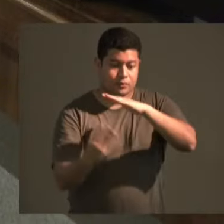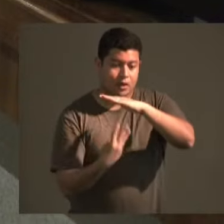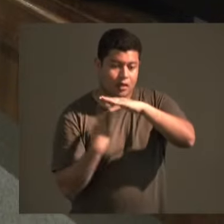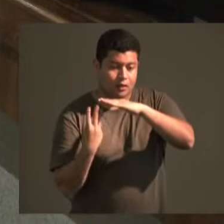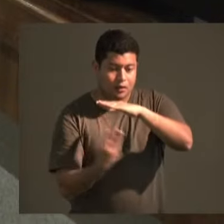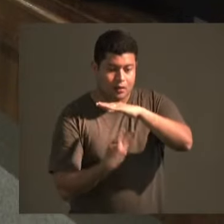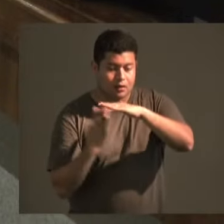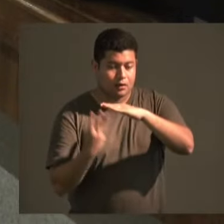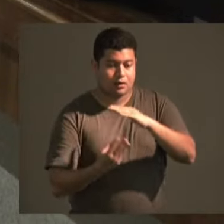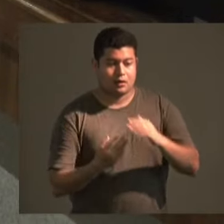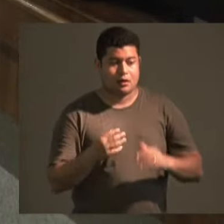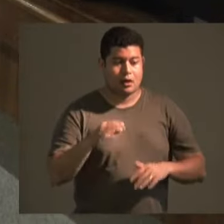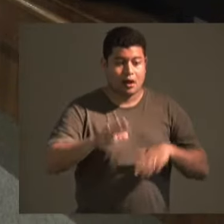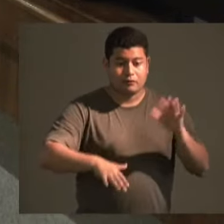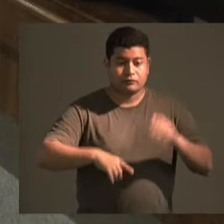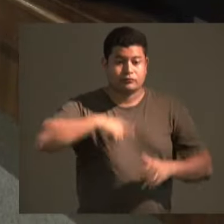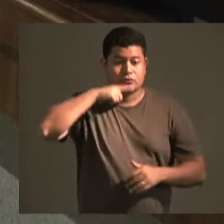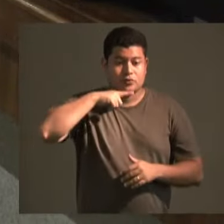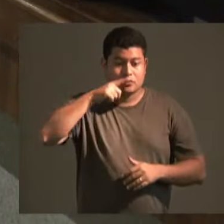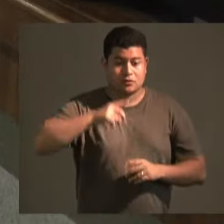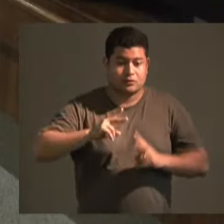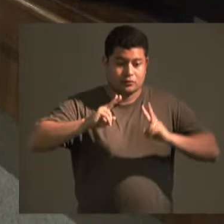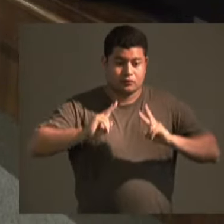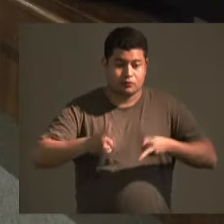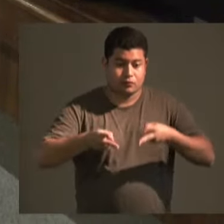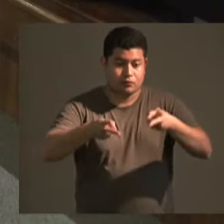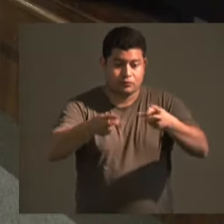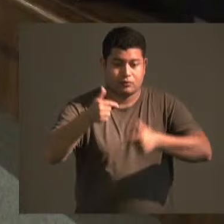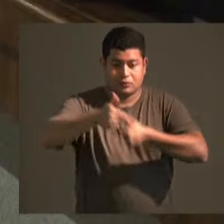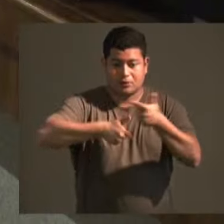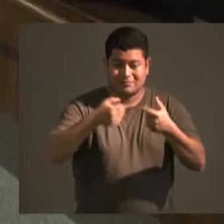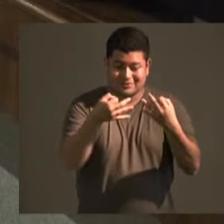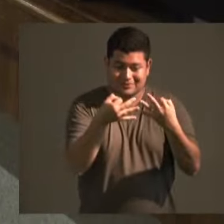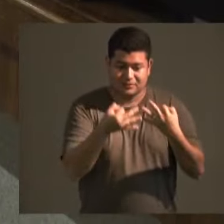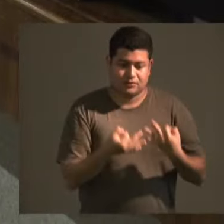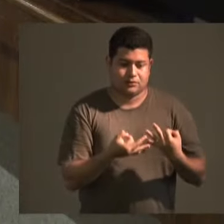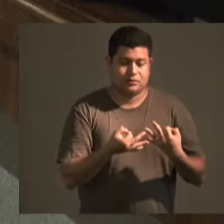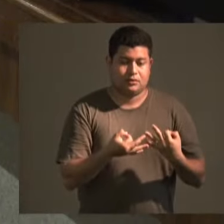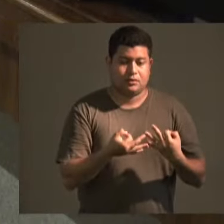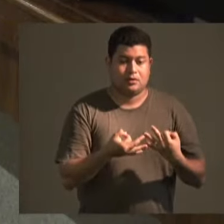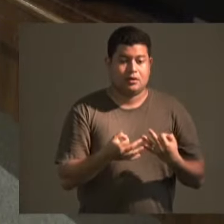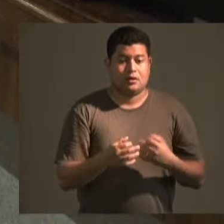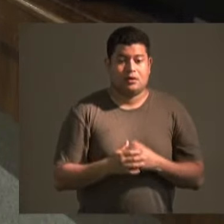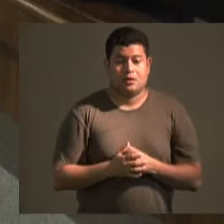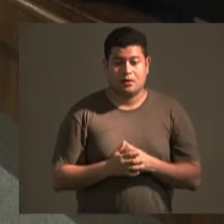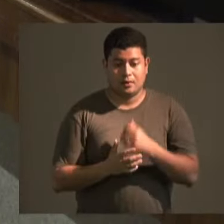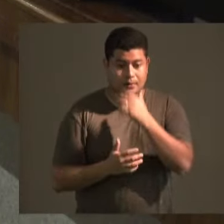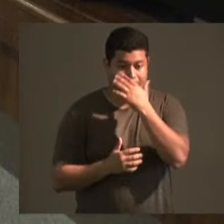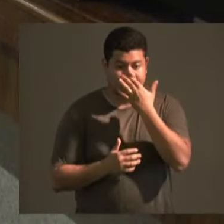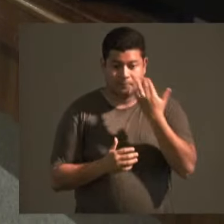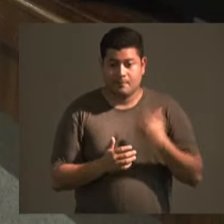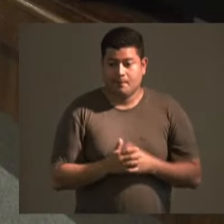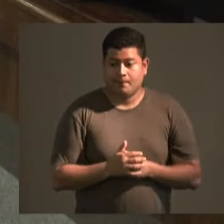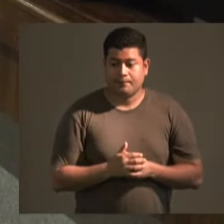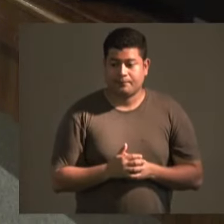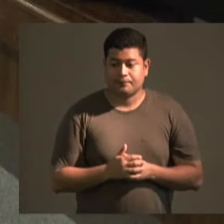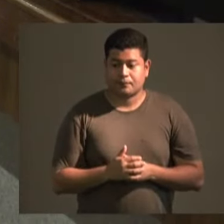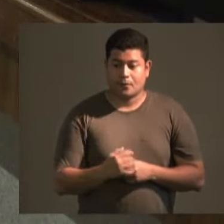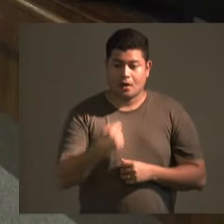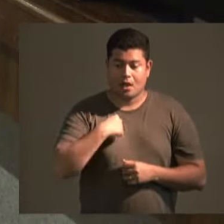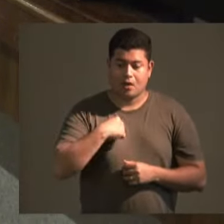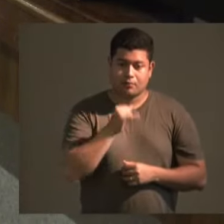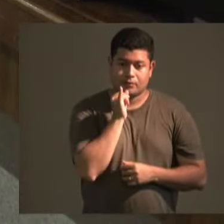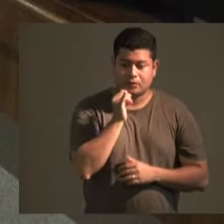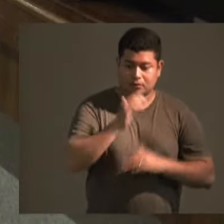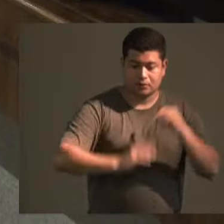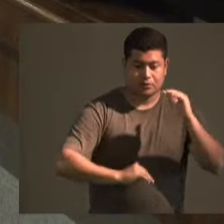não consegue, às vezes, dar continuidade para aquilo que está estabelecido no plano. Fora isso, eu vejo assim, ó, eu atuo